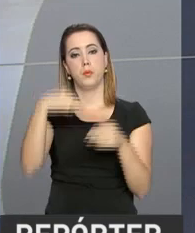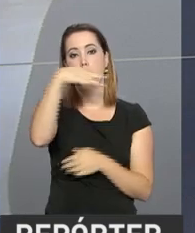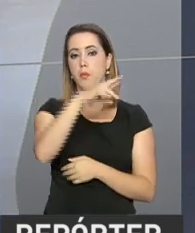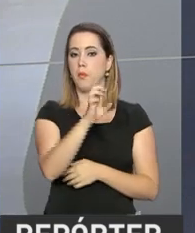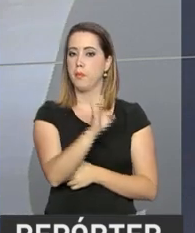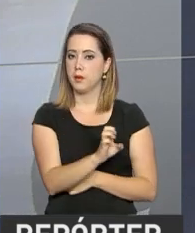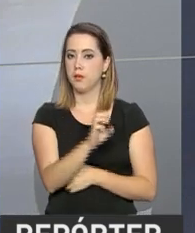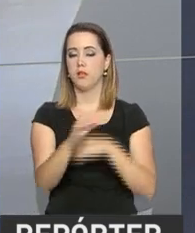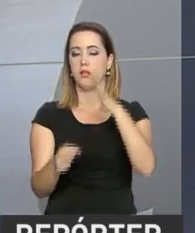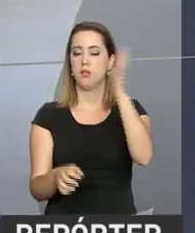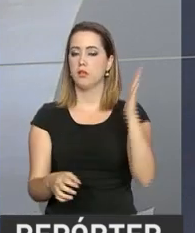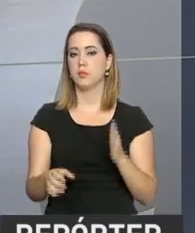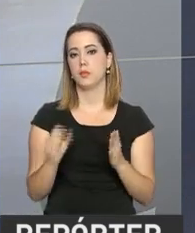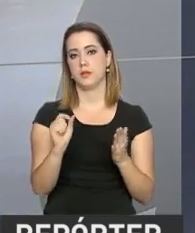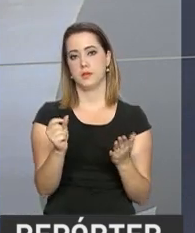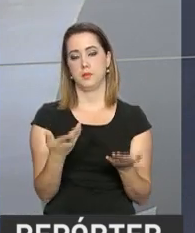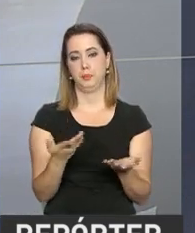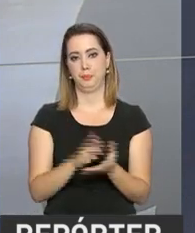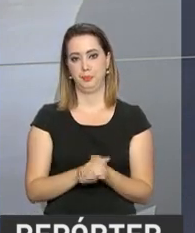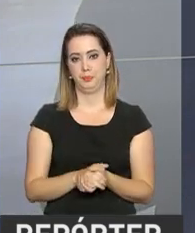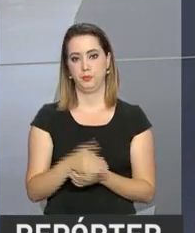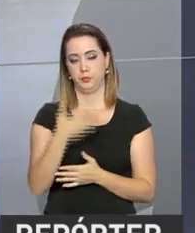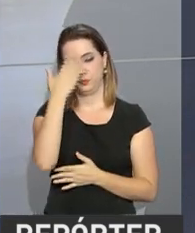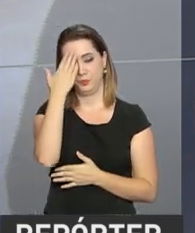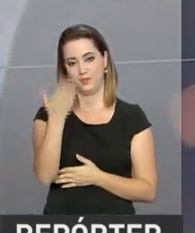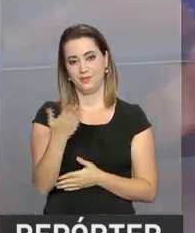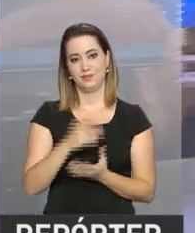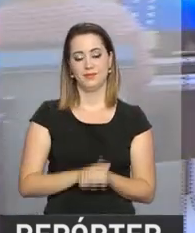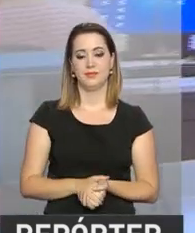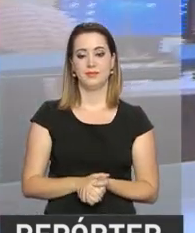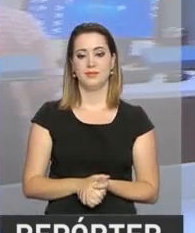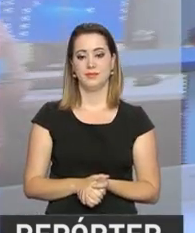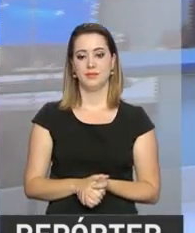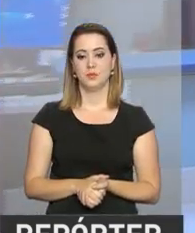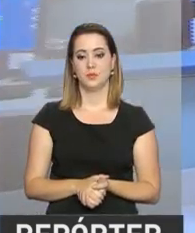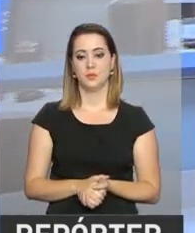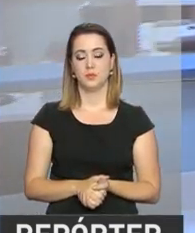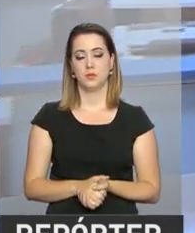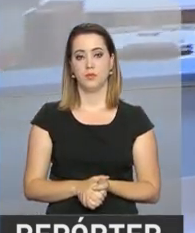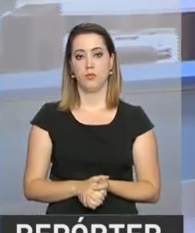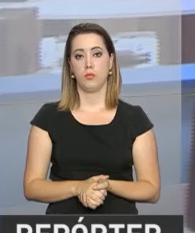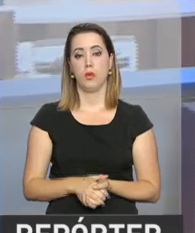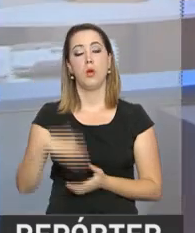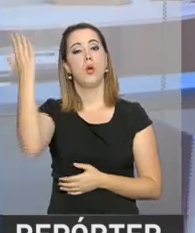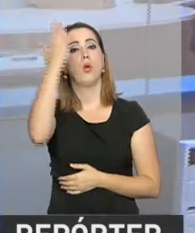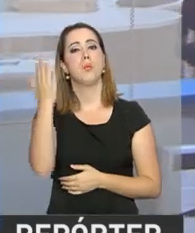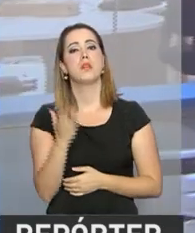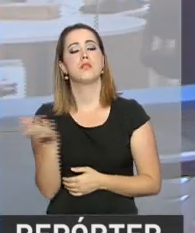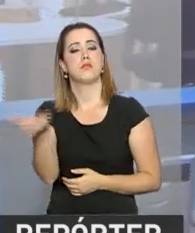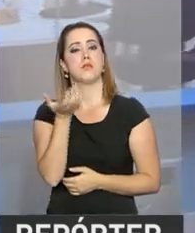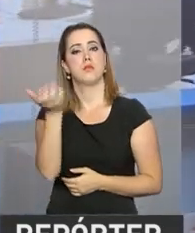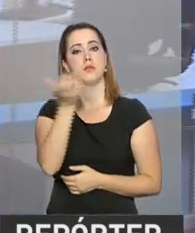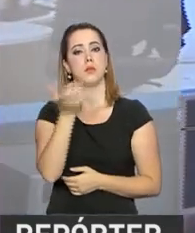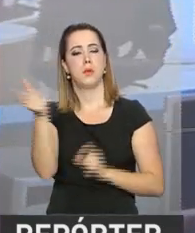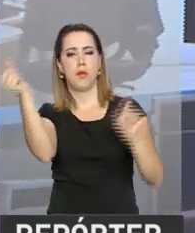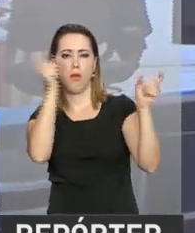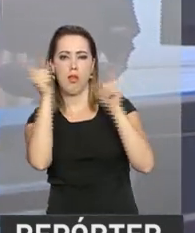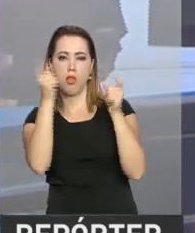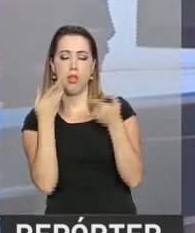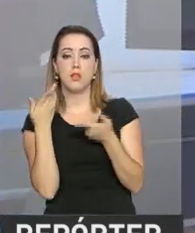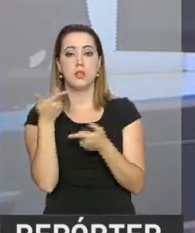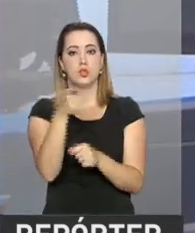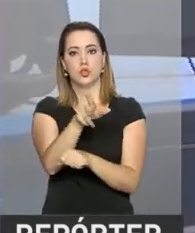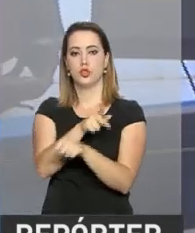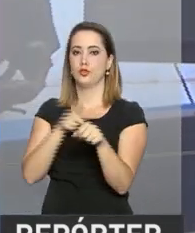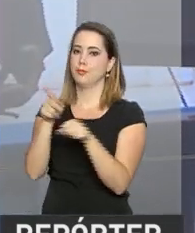José Luiz Obrigado Luana bom trabalho por aí viu e o Brasil também quer atrair mais investimentos de outro grande parceiro